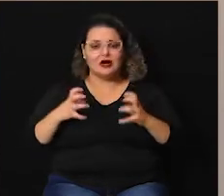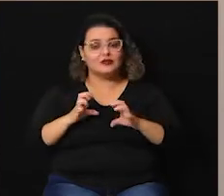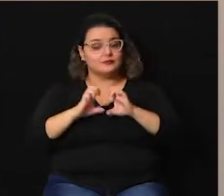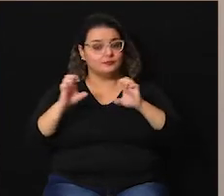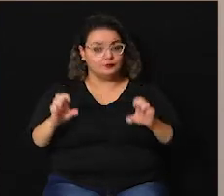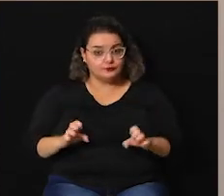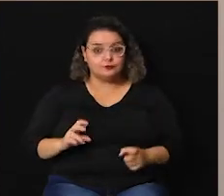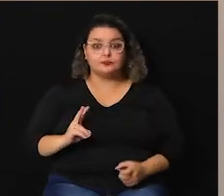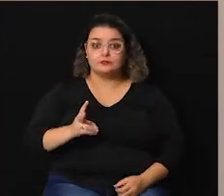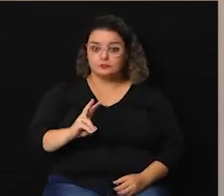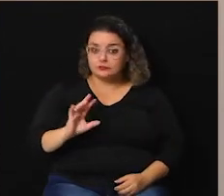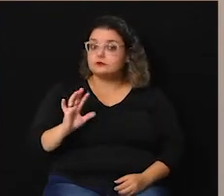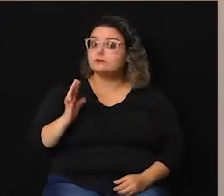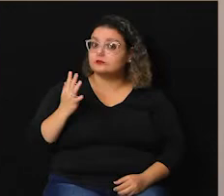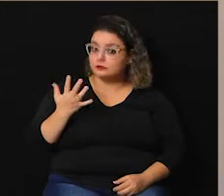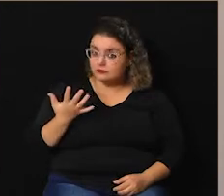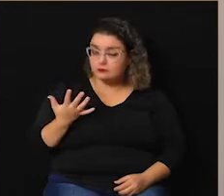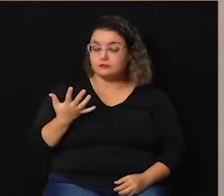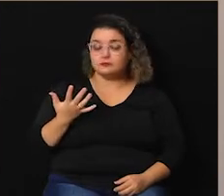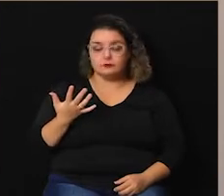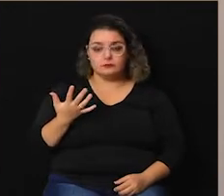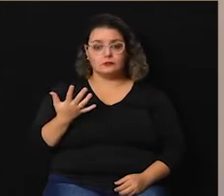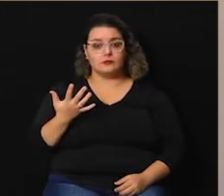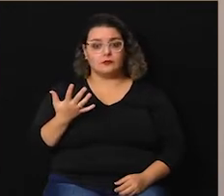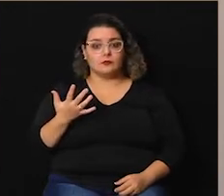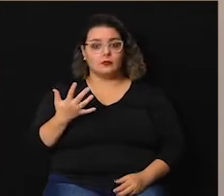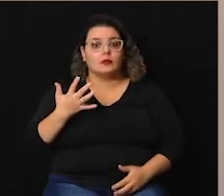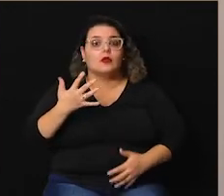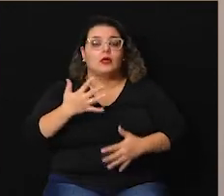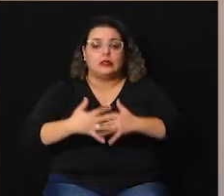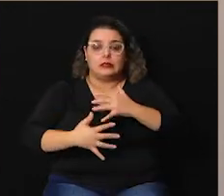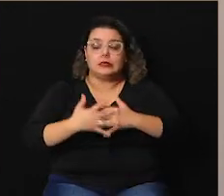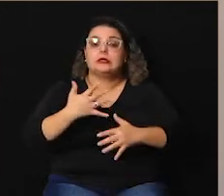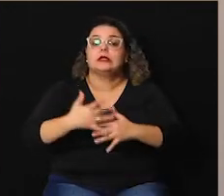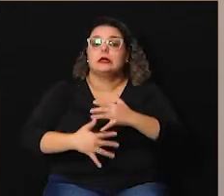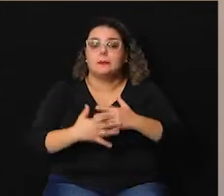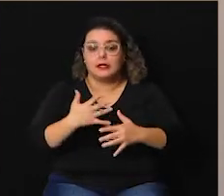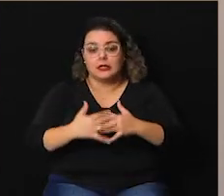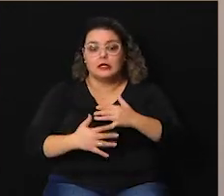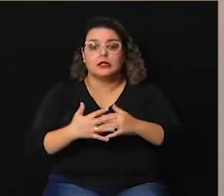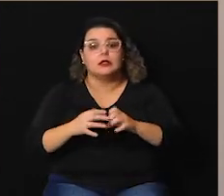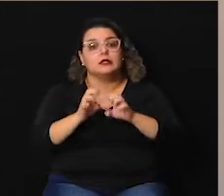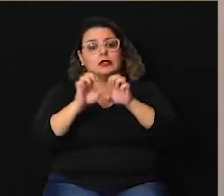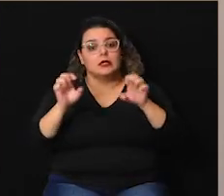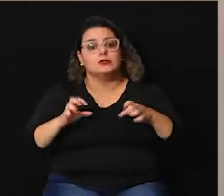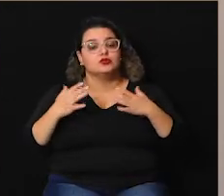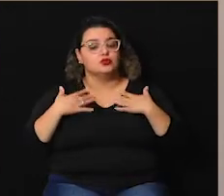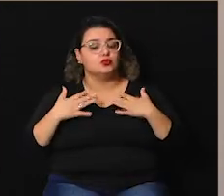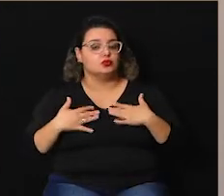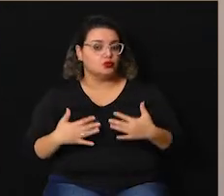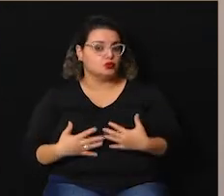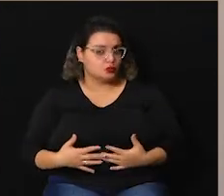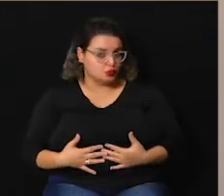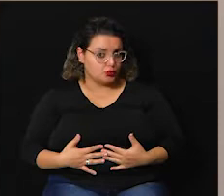que recorrentemente pode interferir aí na estrutura